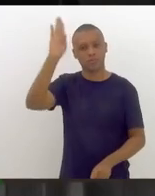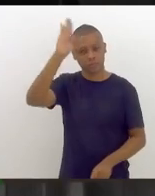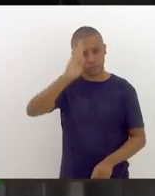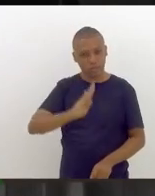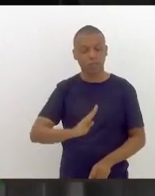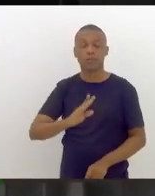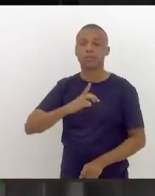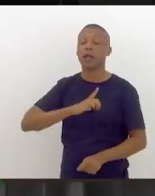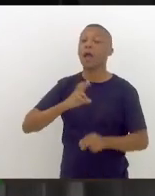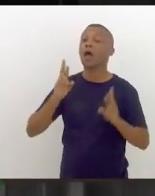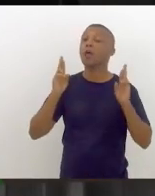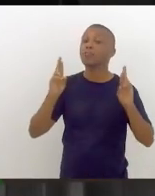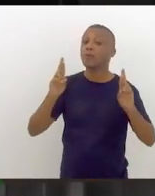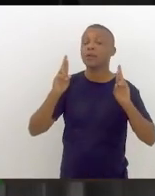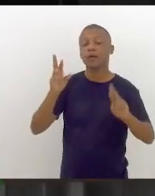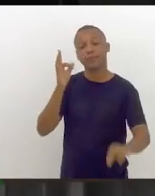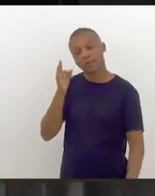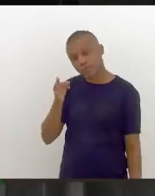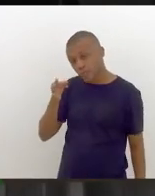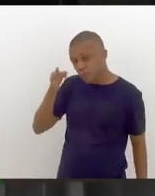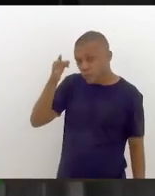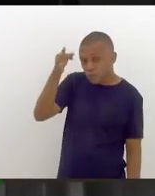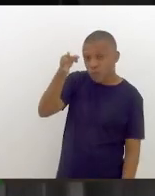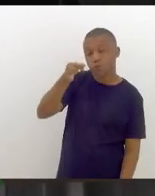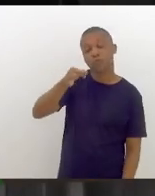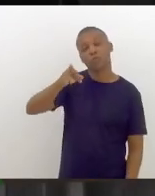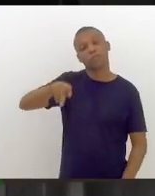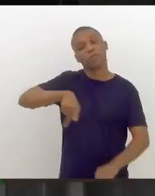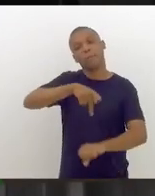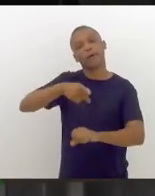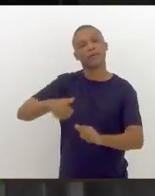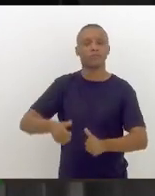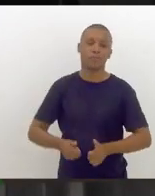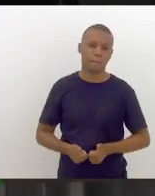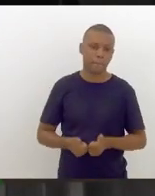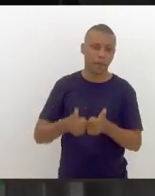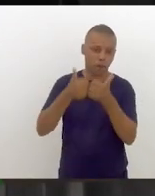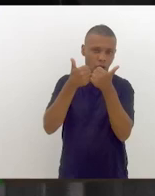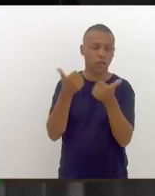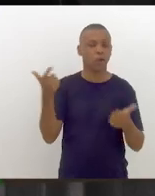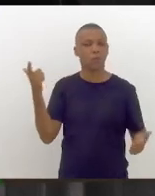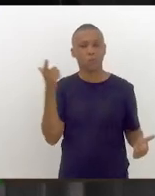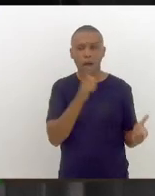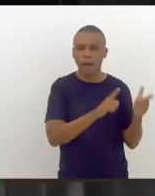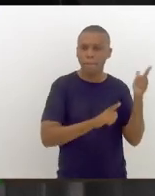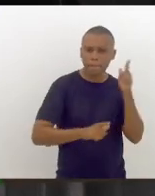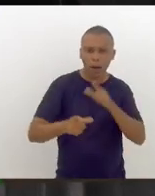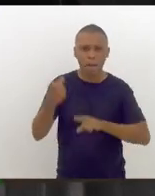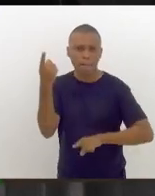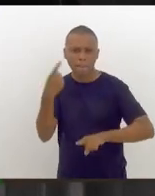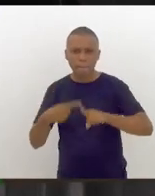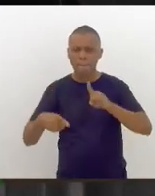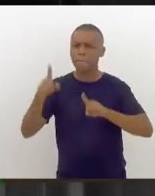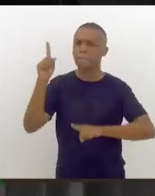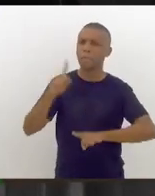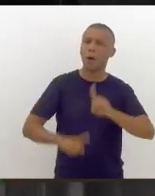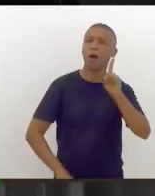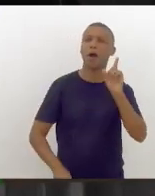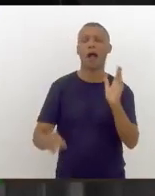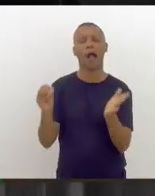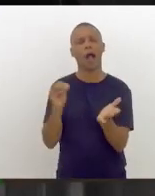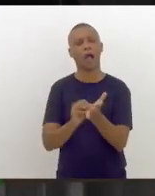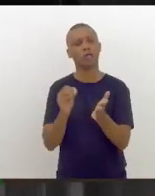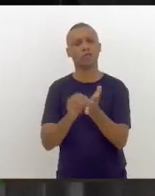tem esperança num país melhor um país que supere as desigualdades sociais que supere